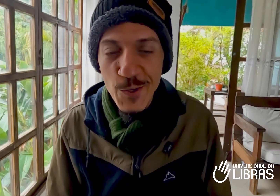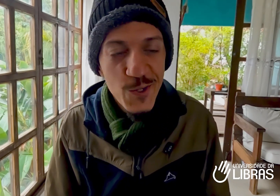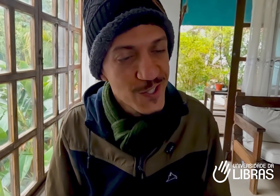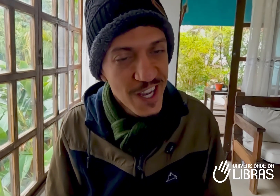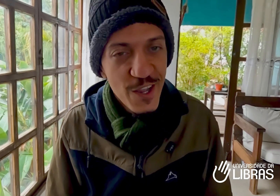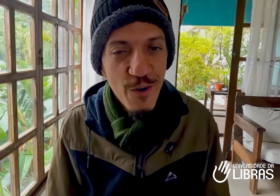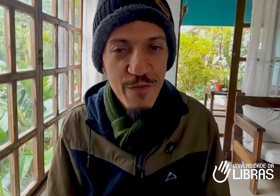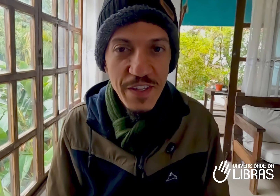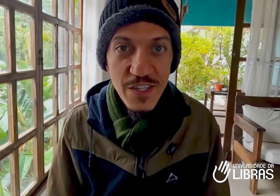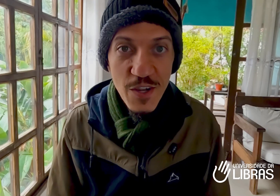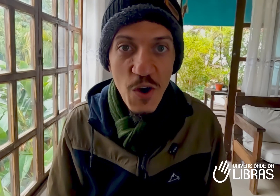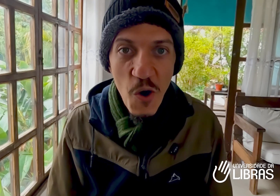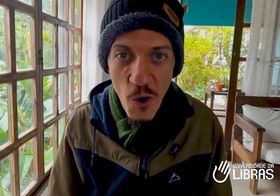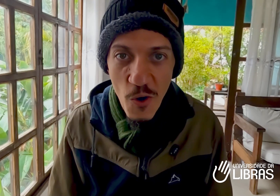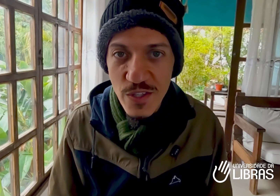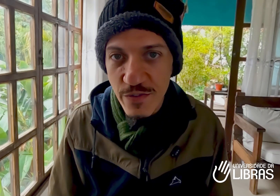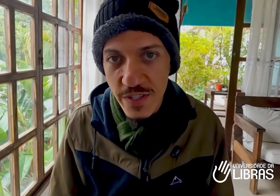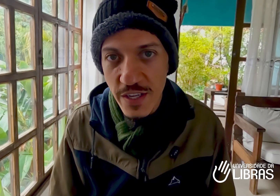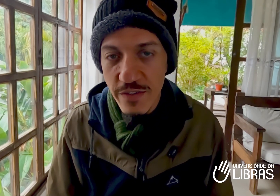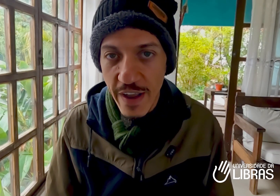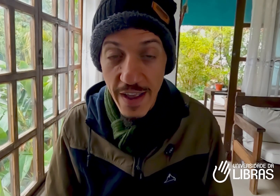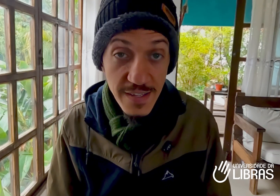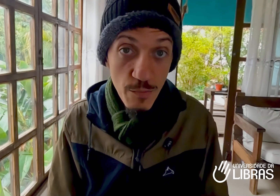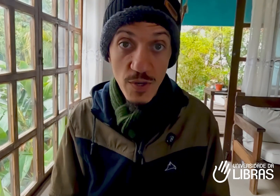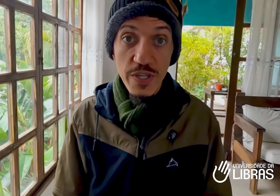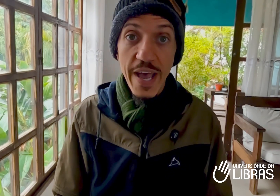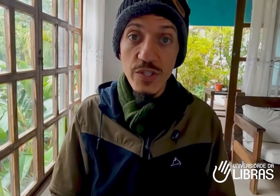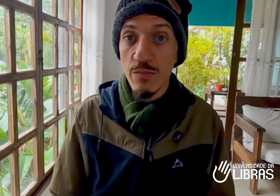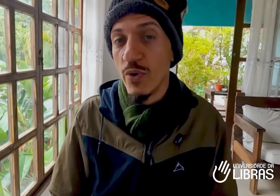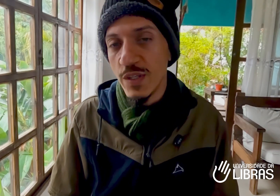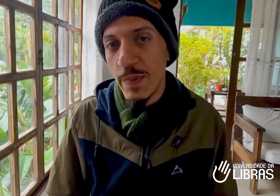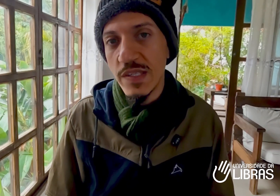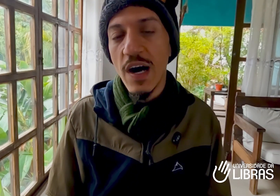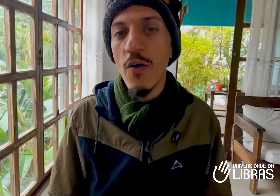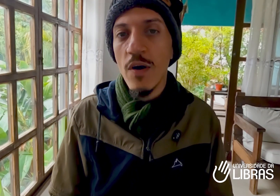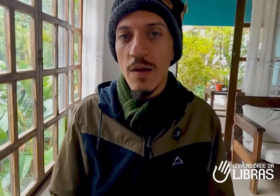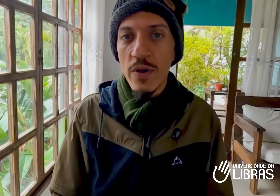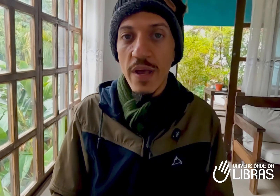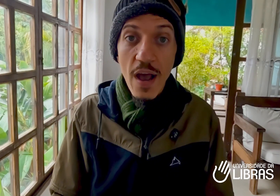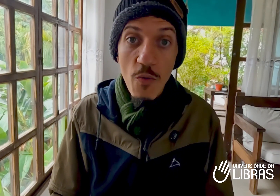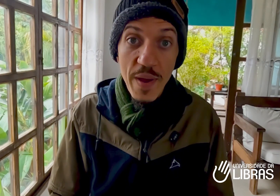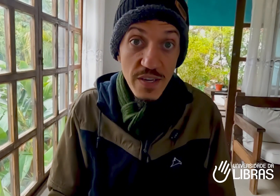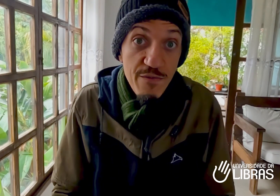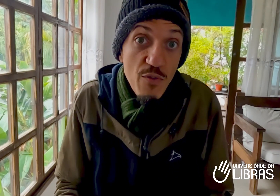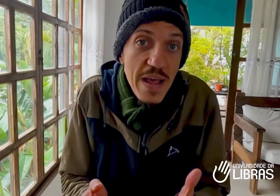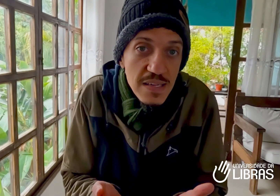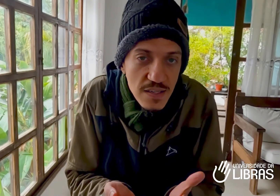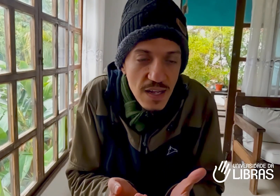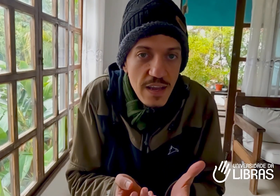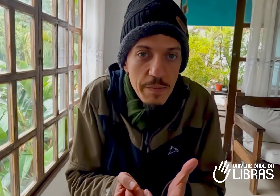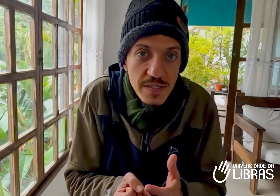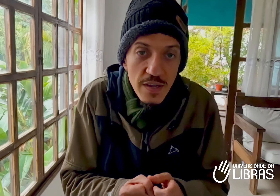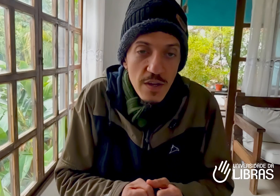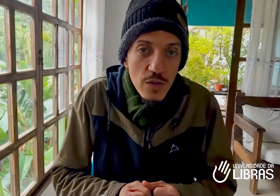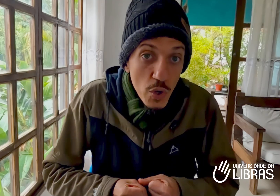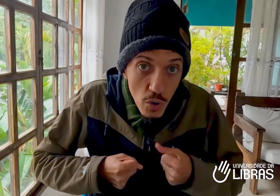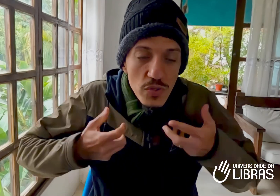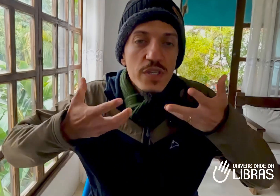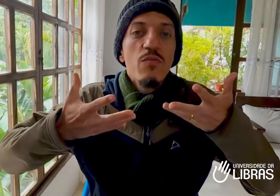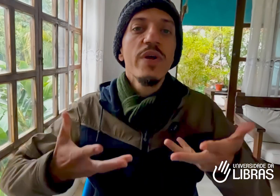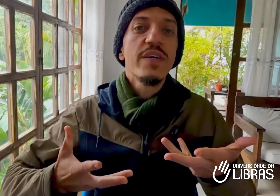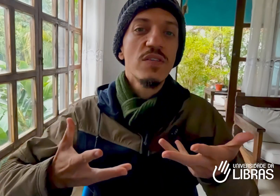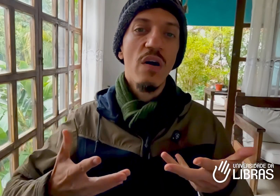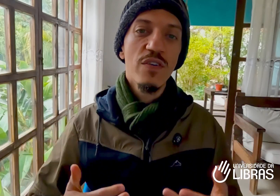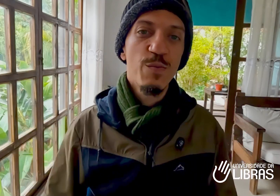para surdos e ouvintes onde você estiver. Esse é um podcast muito especial, porque realmente a fluência na Libras